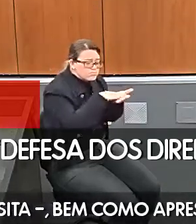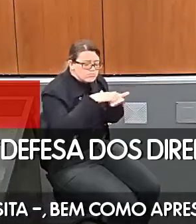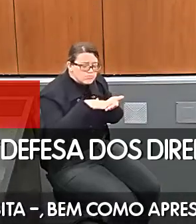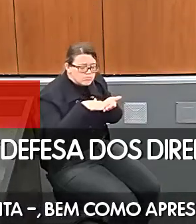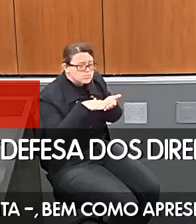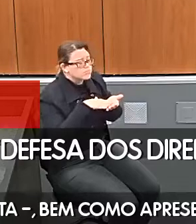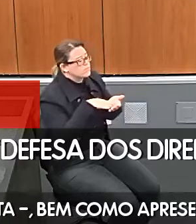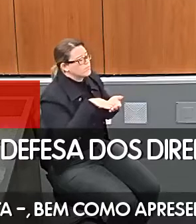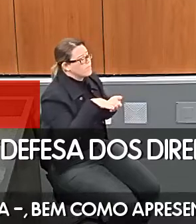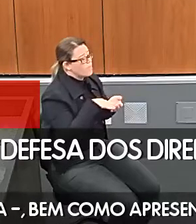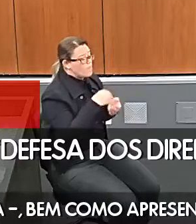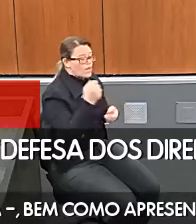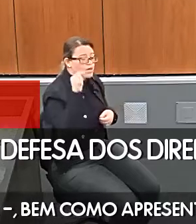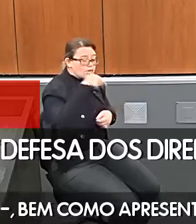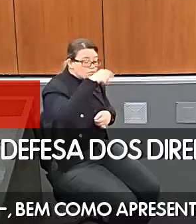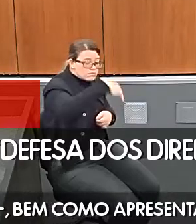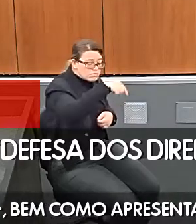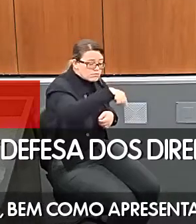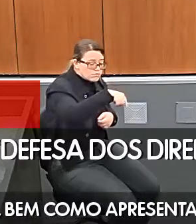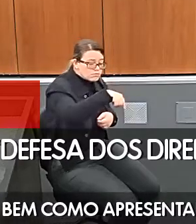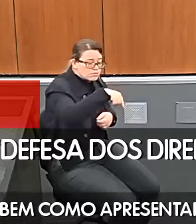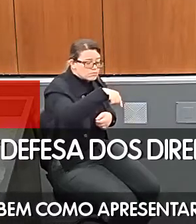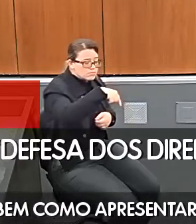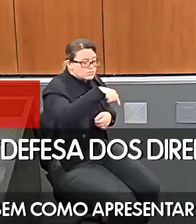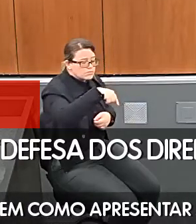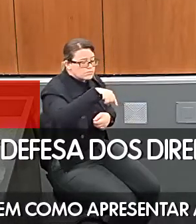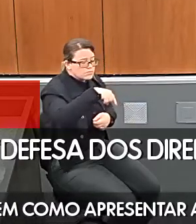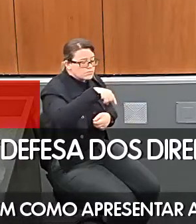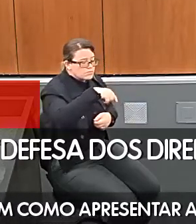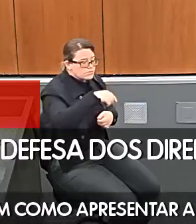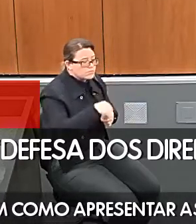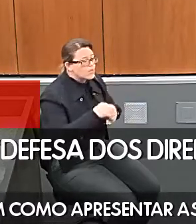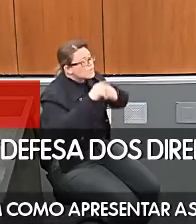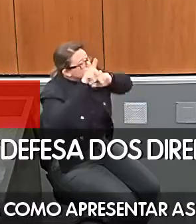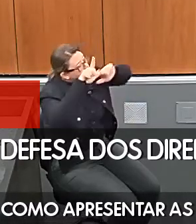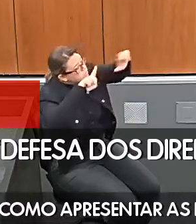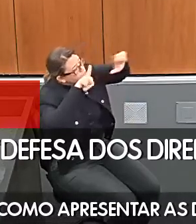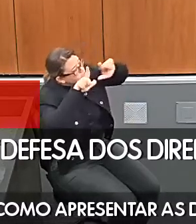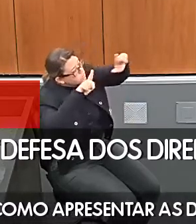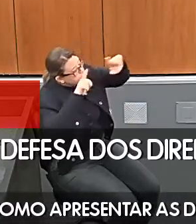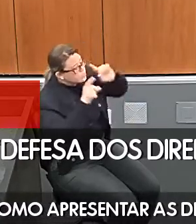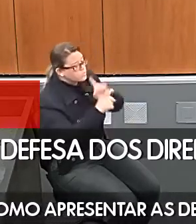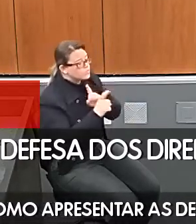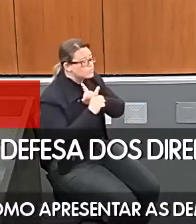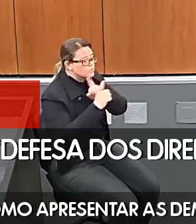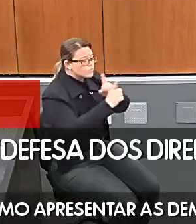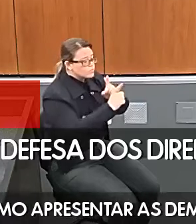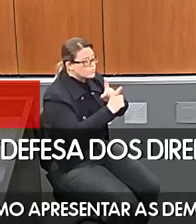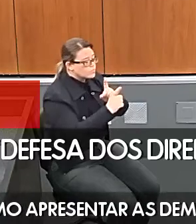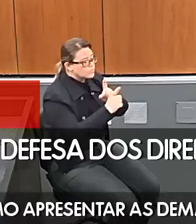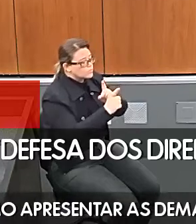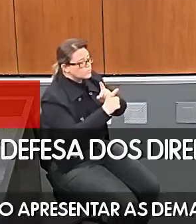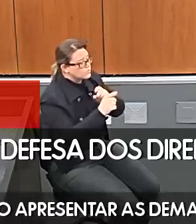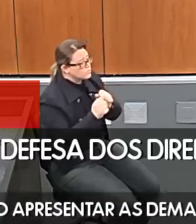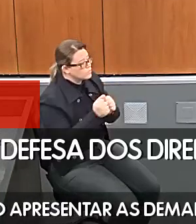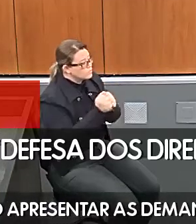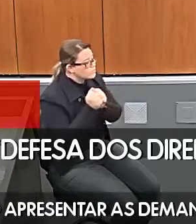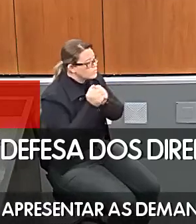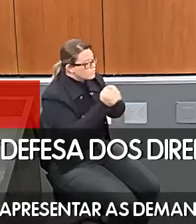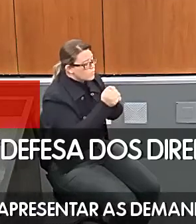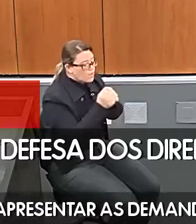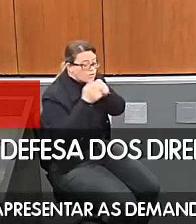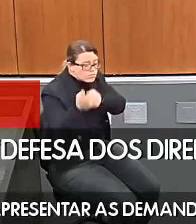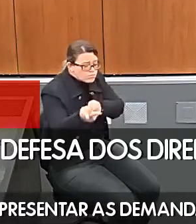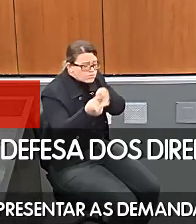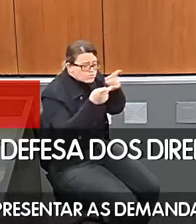àqueles e aquelas que hoje estão sintonizados na TV acompanhando os trabalhos da comissão. Nós recebemos